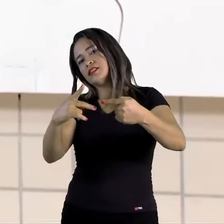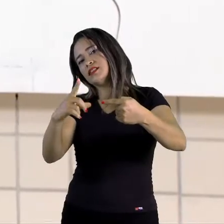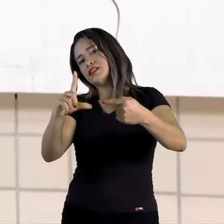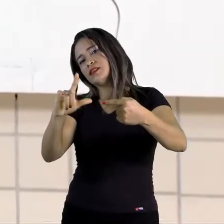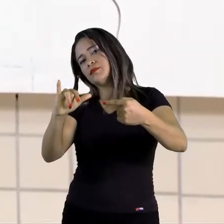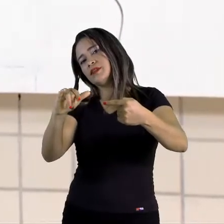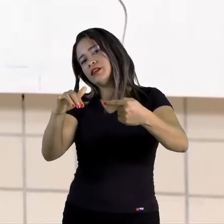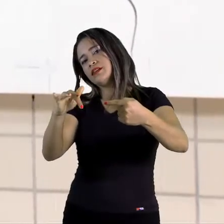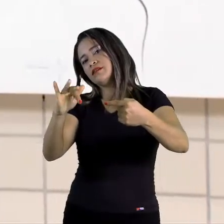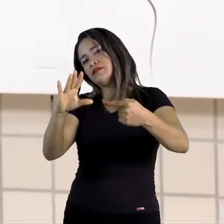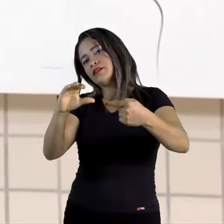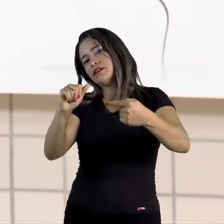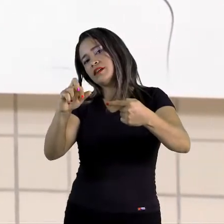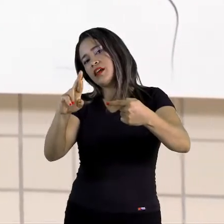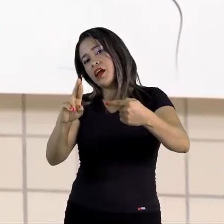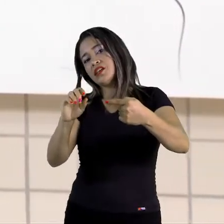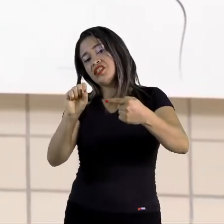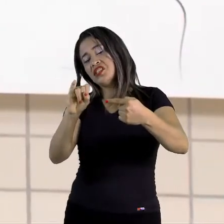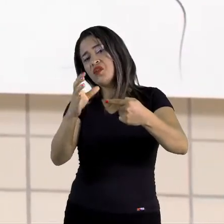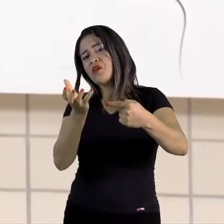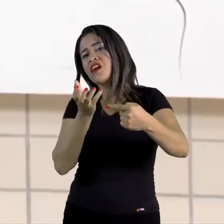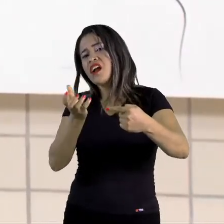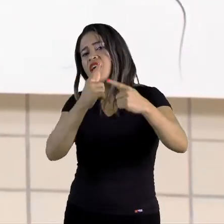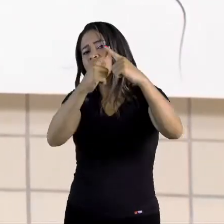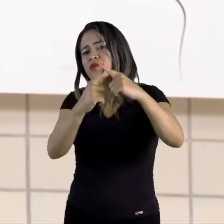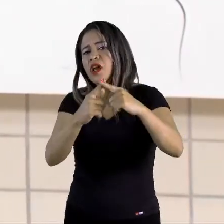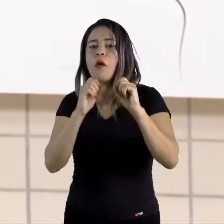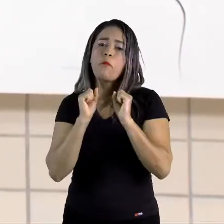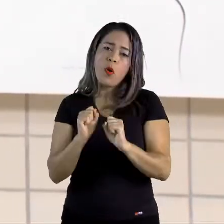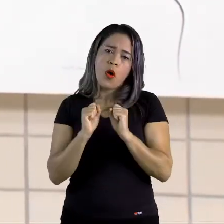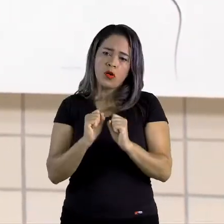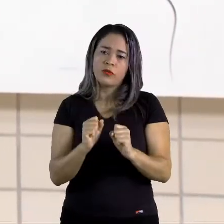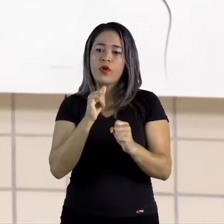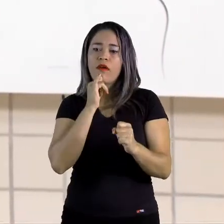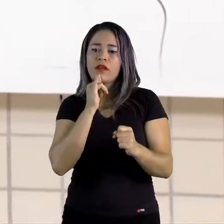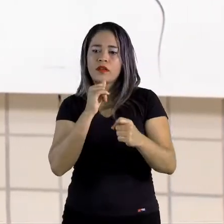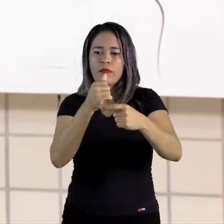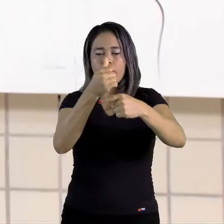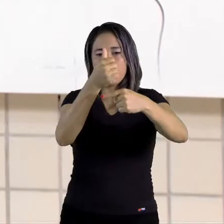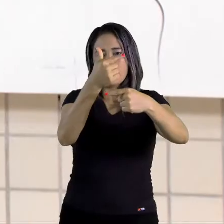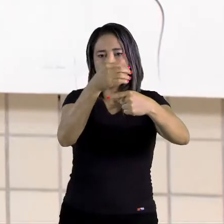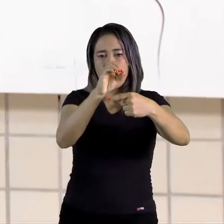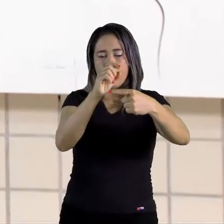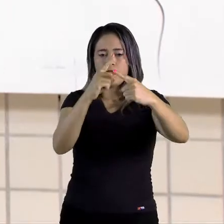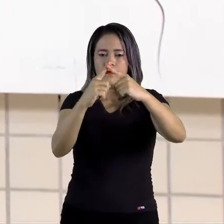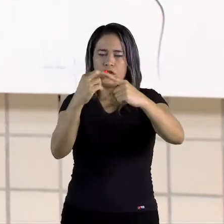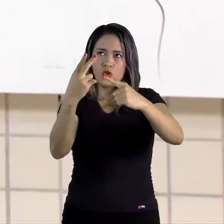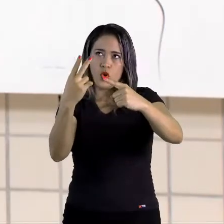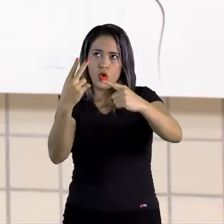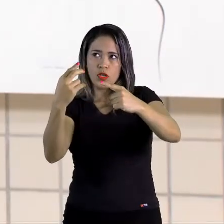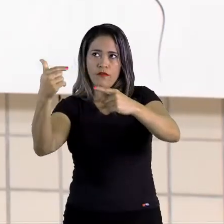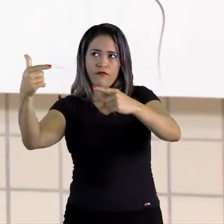Pode. Se você quisesse ter multiplicado por 2, 10 vezes 2, 20.